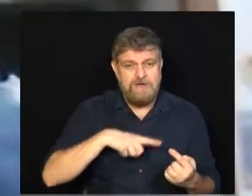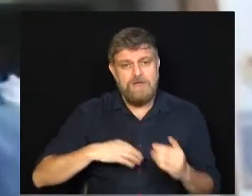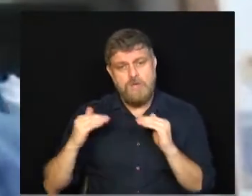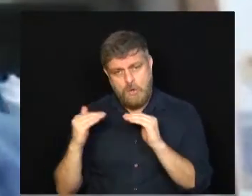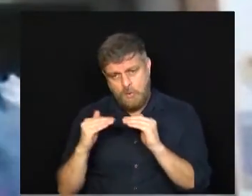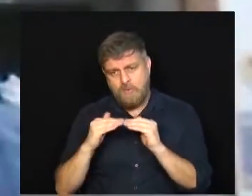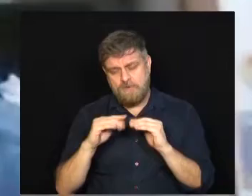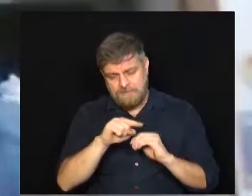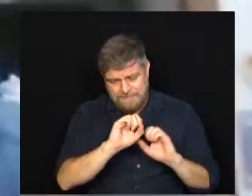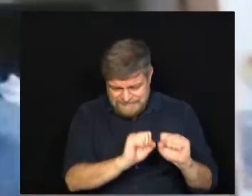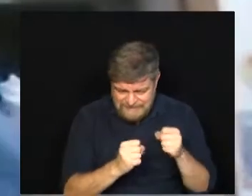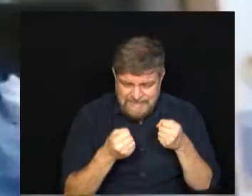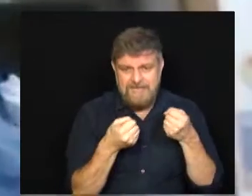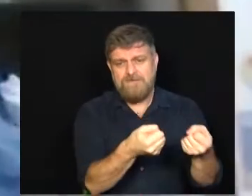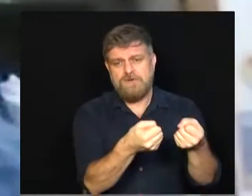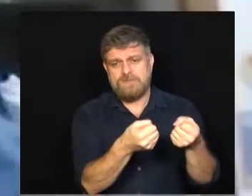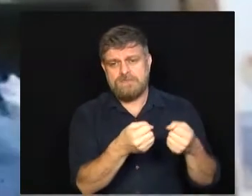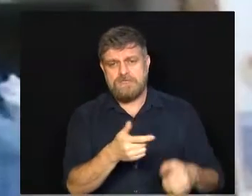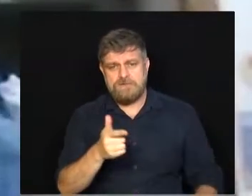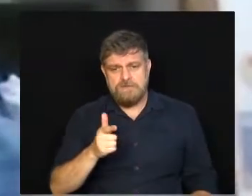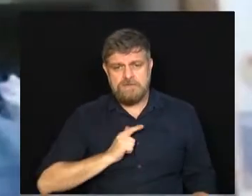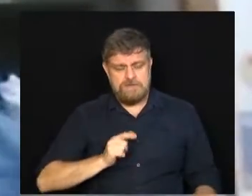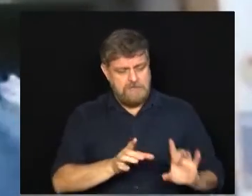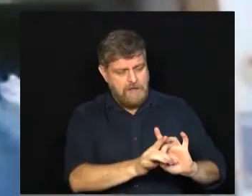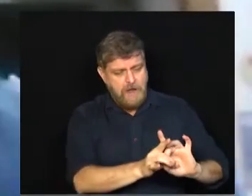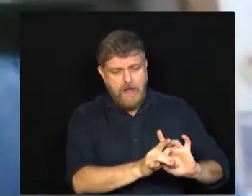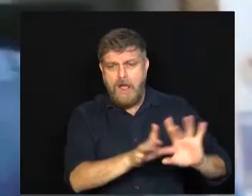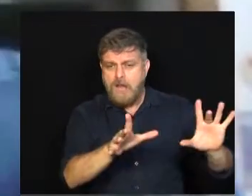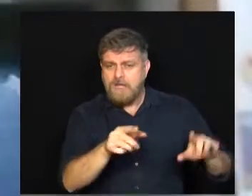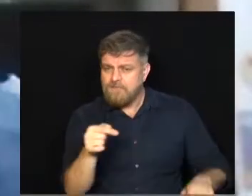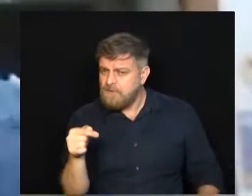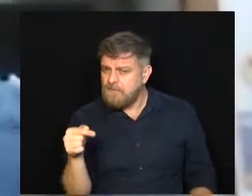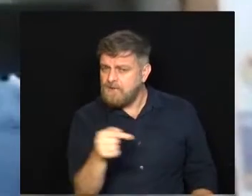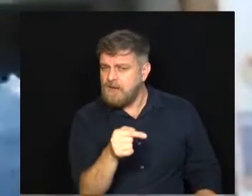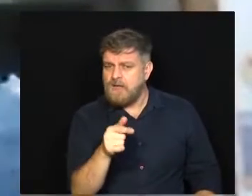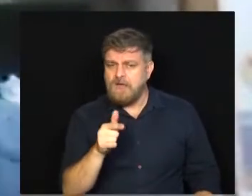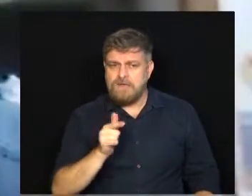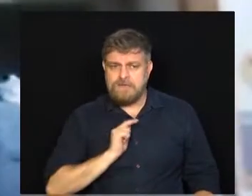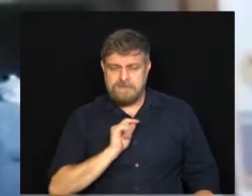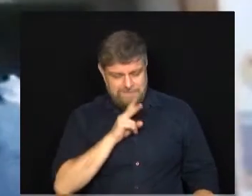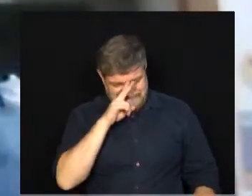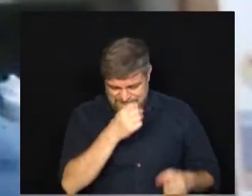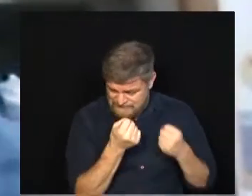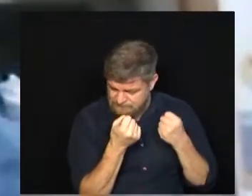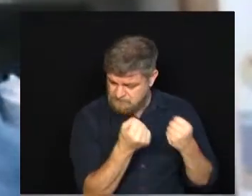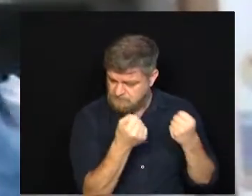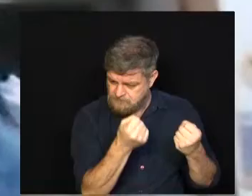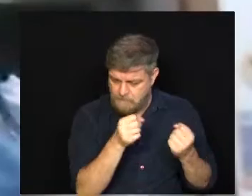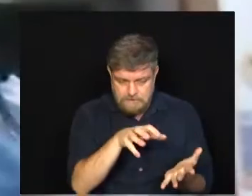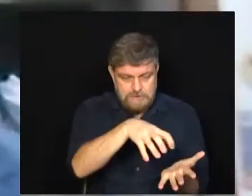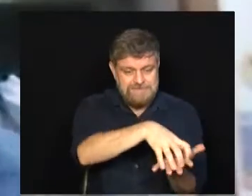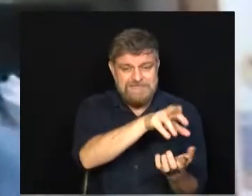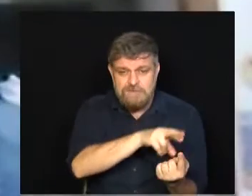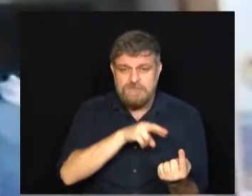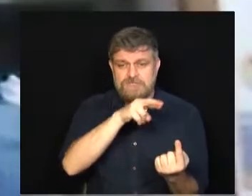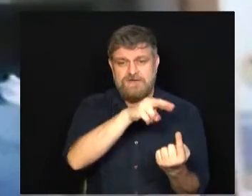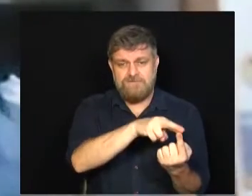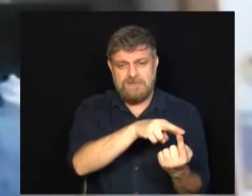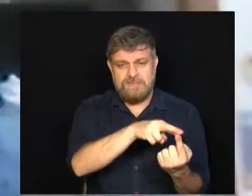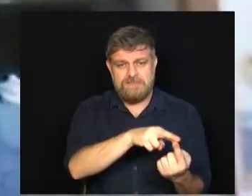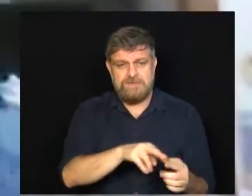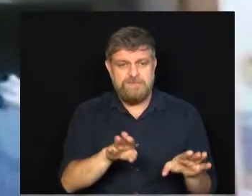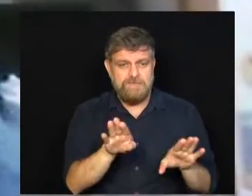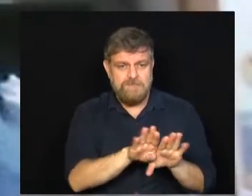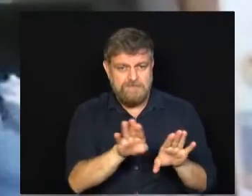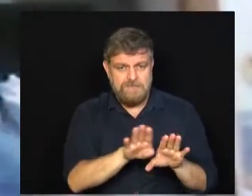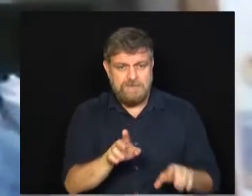reforçado em termos de equipe, claro, ele tem que ser fortalecido né? Tanto, e claro, refortalecido em